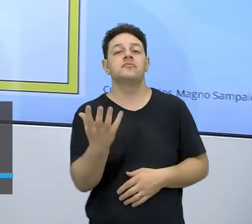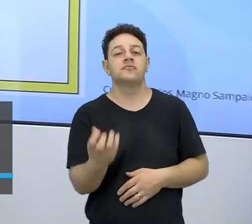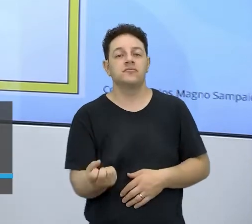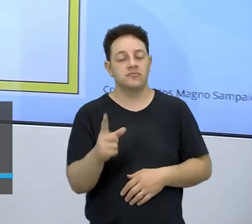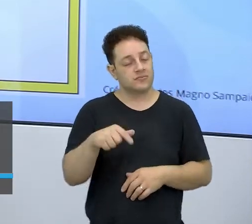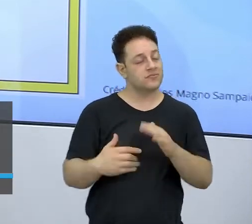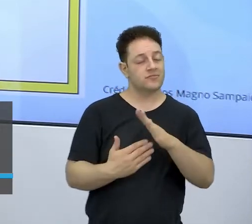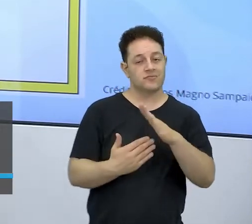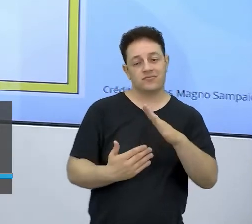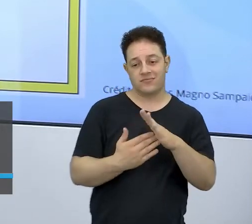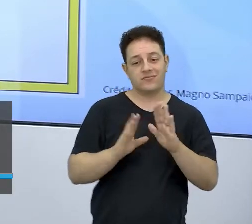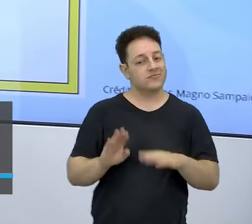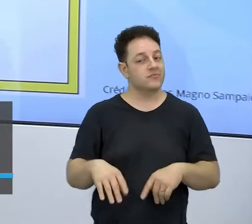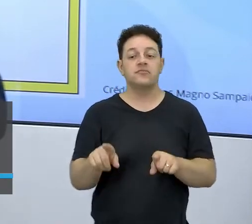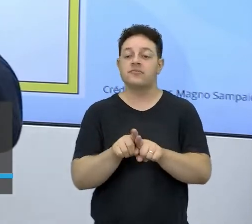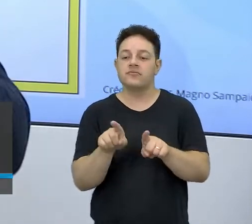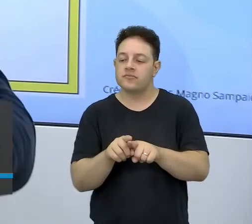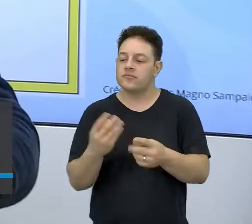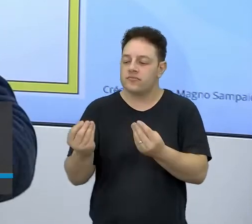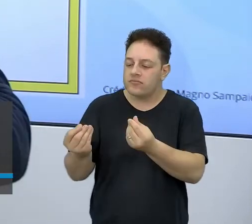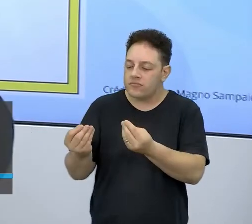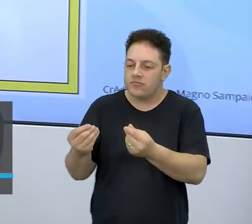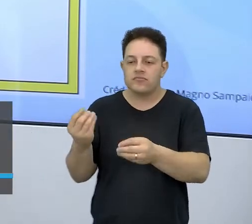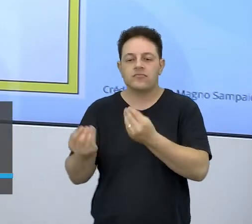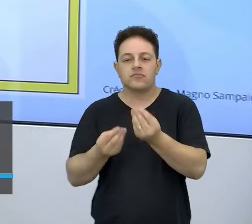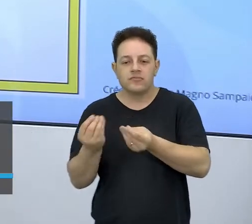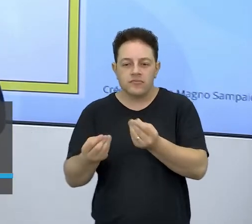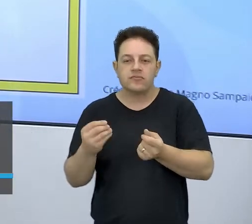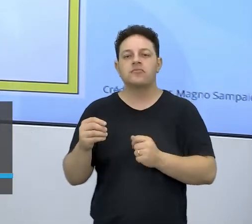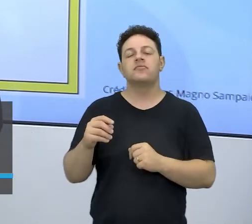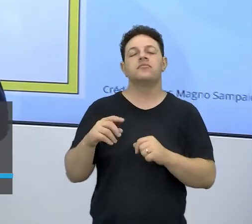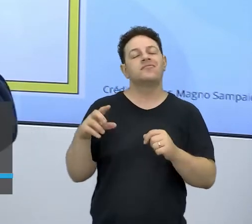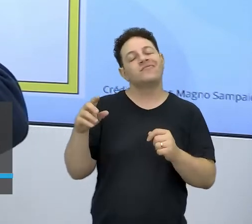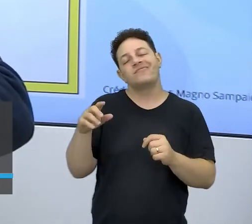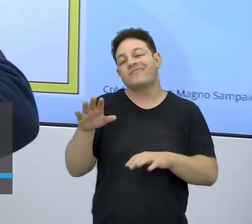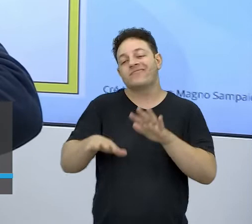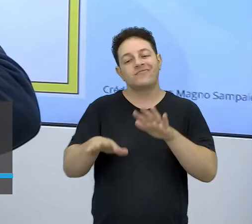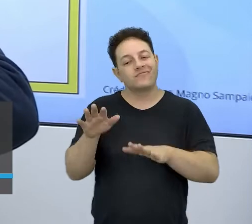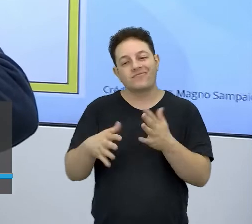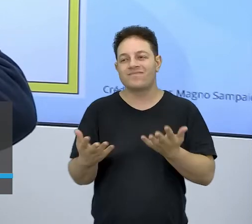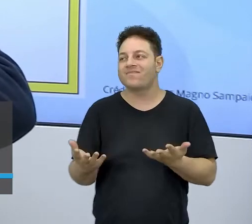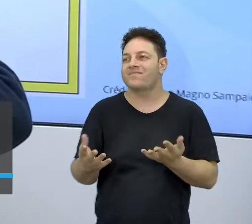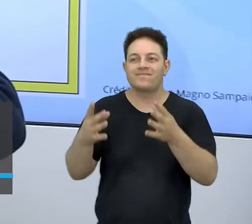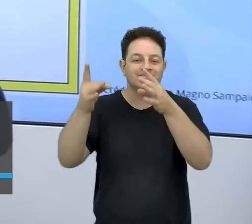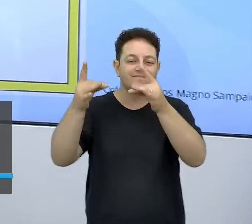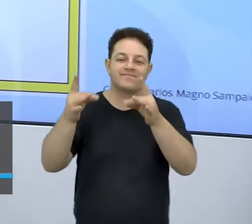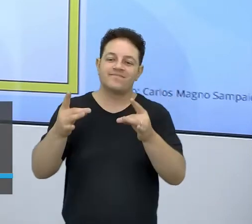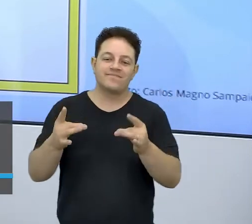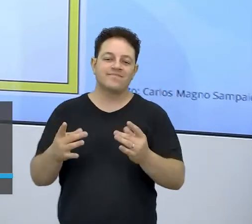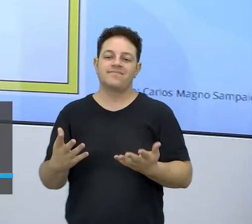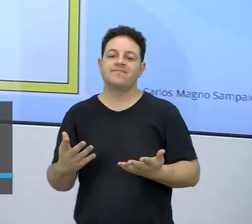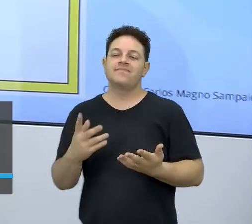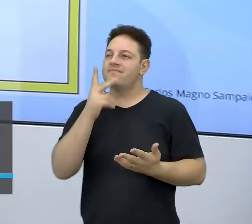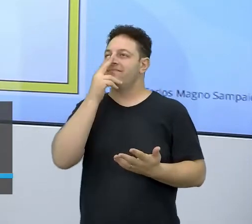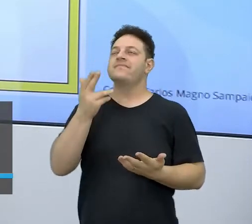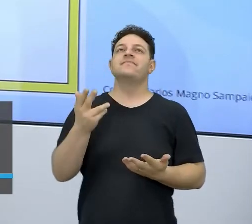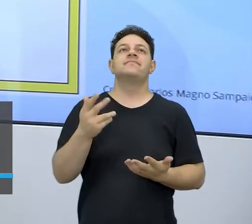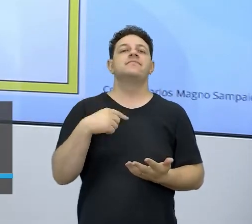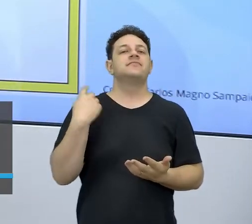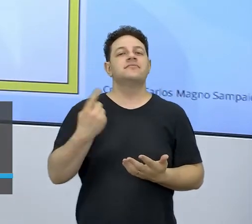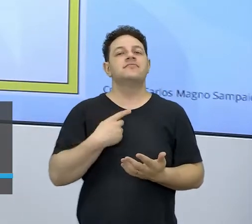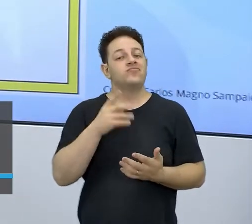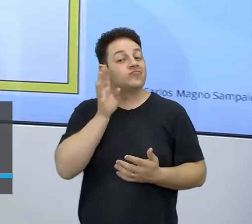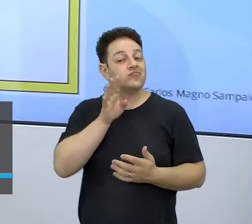e a própria textura e as propriedades, como densidade, por exemplo, são detalhes aí que a gente colocou de uma maneira